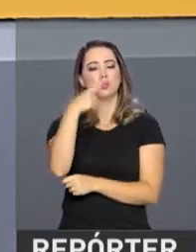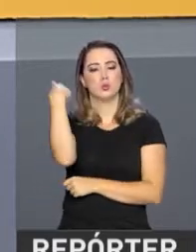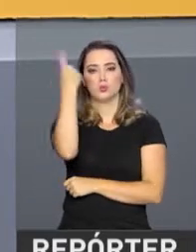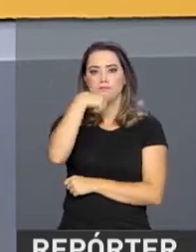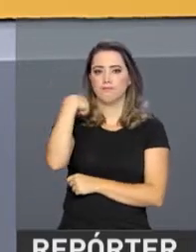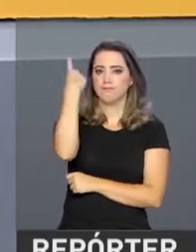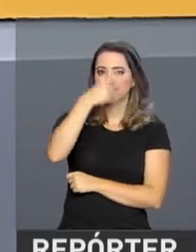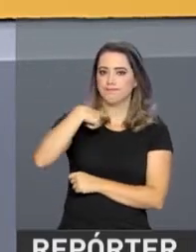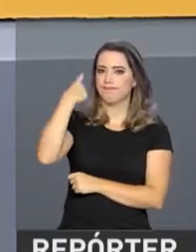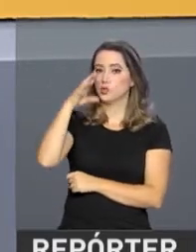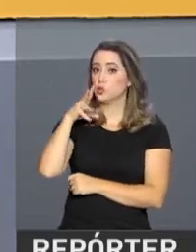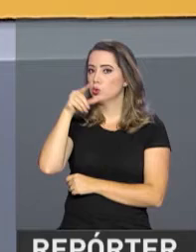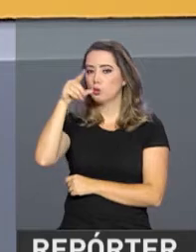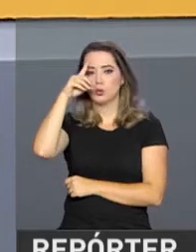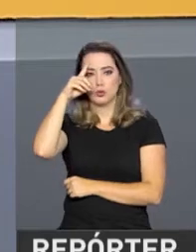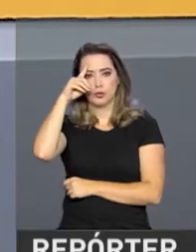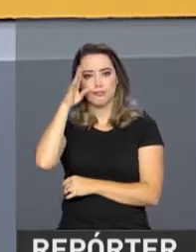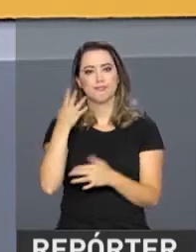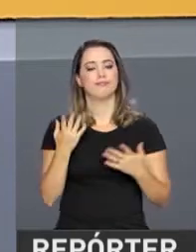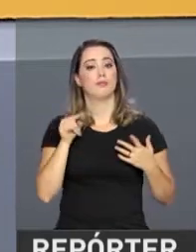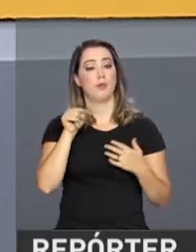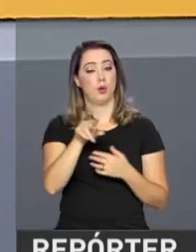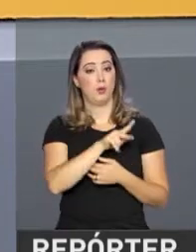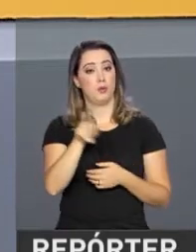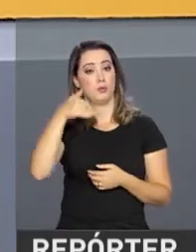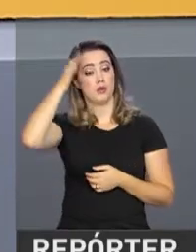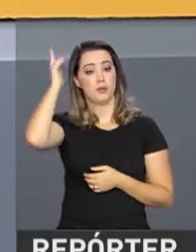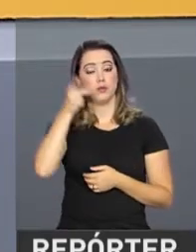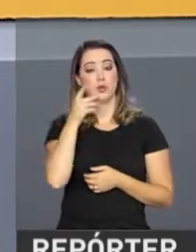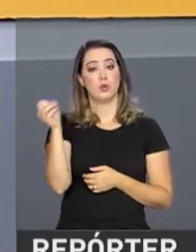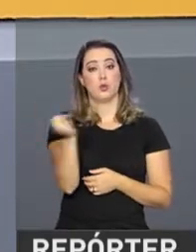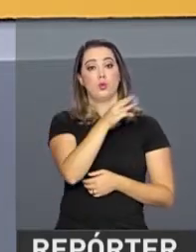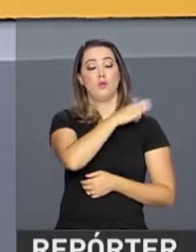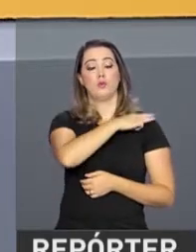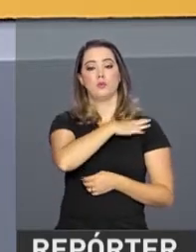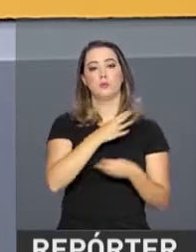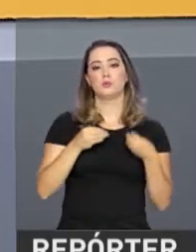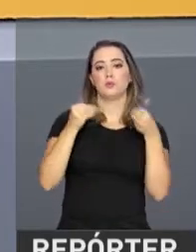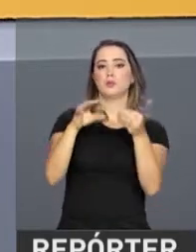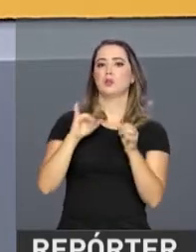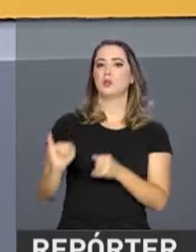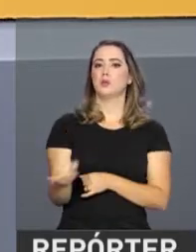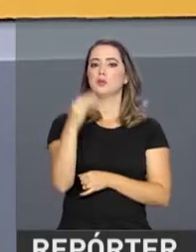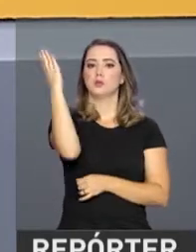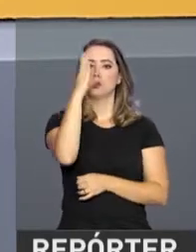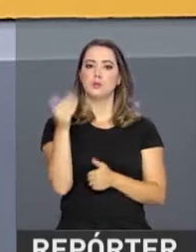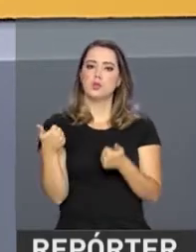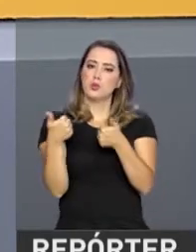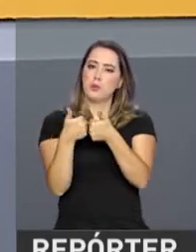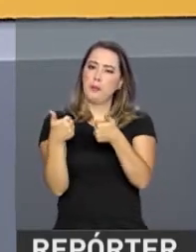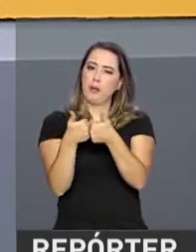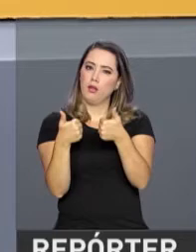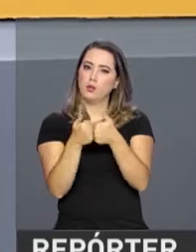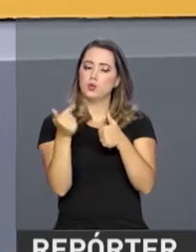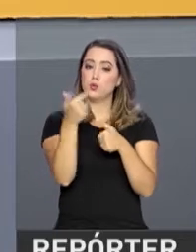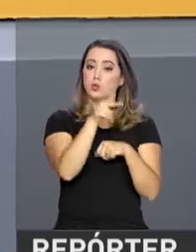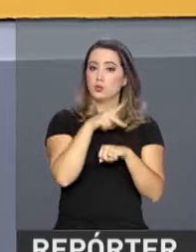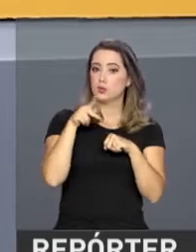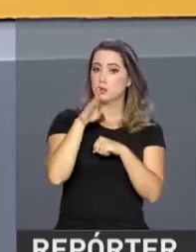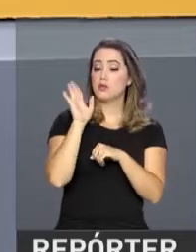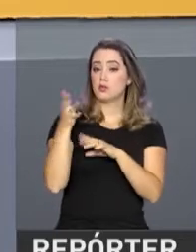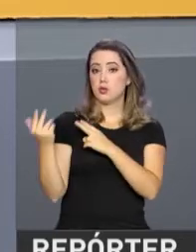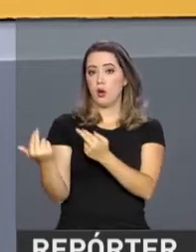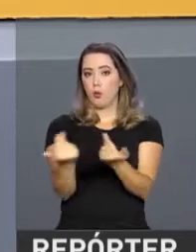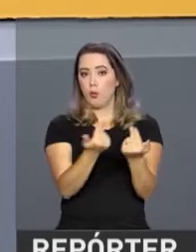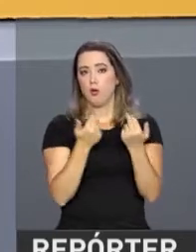dia o presidente michel temer disse que a reforma do ensino médio vai garantir que o brasil esteja ao lado de países que já adotam